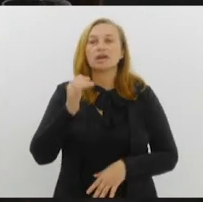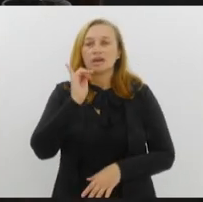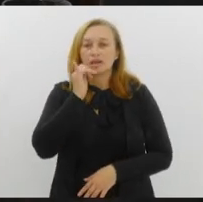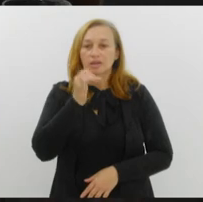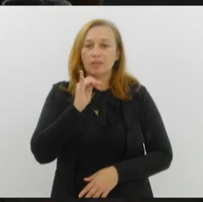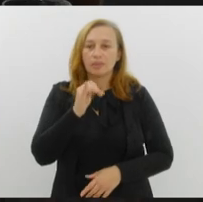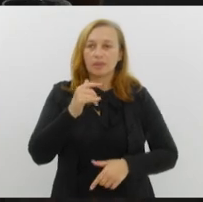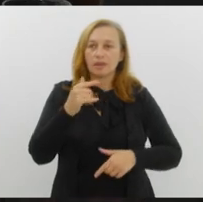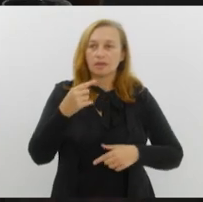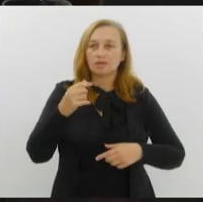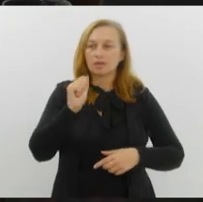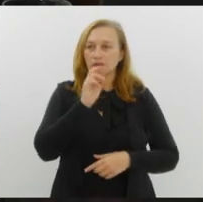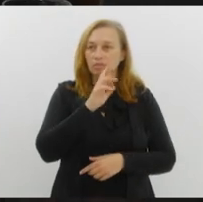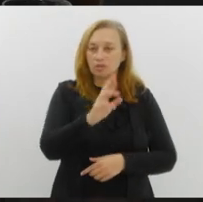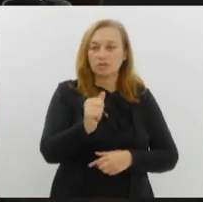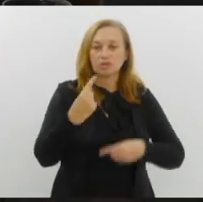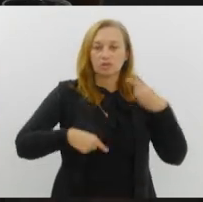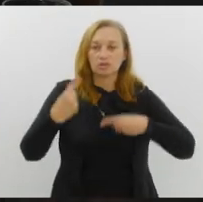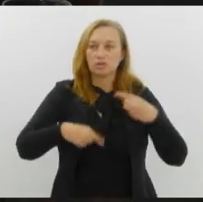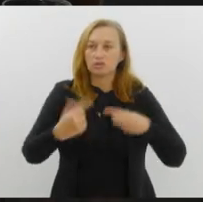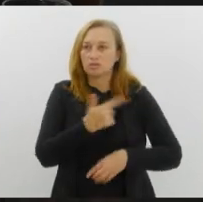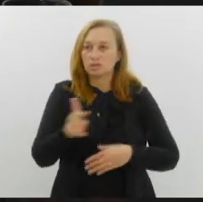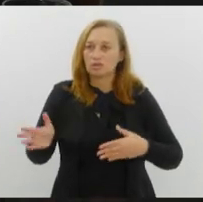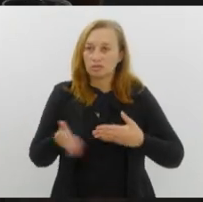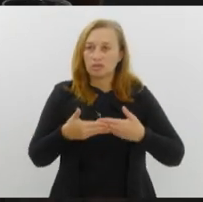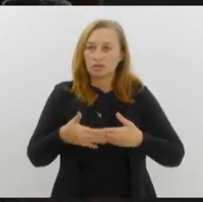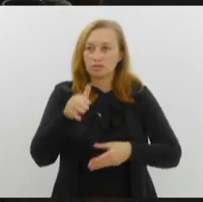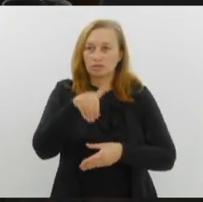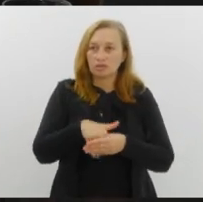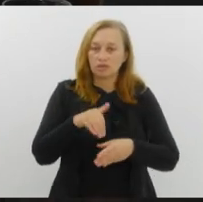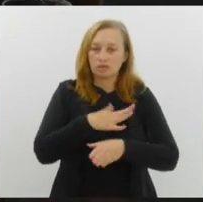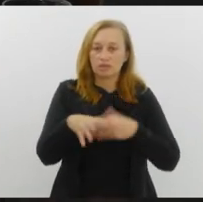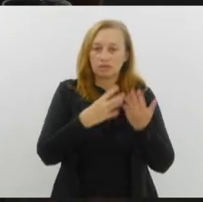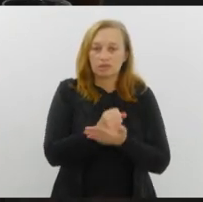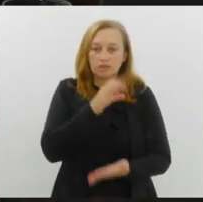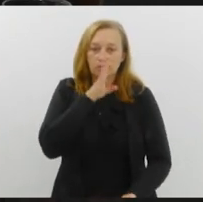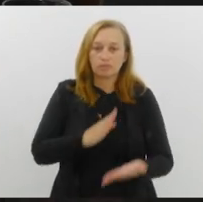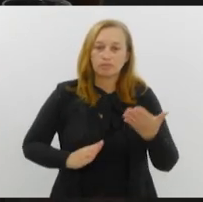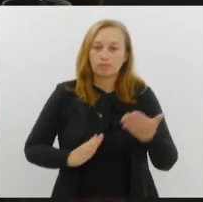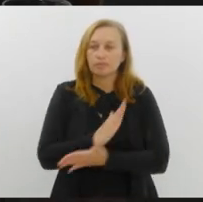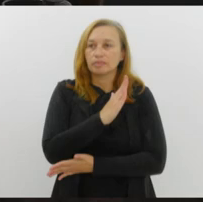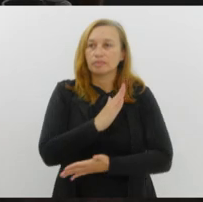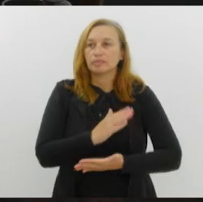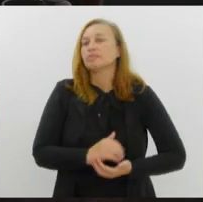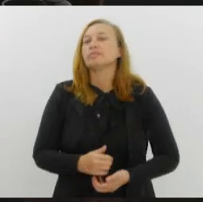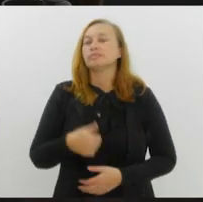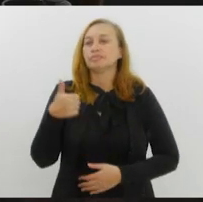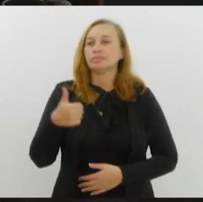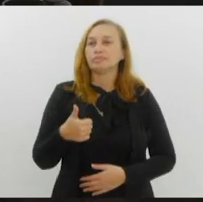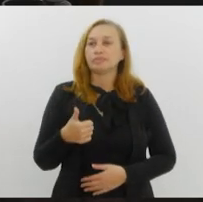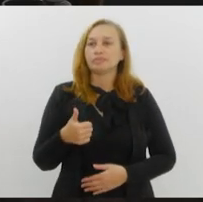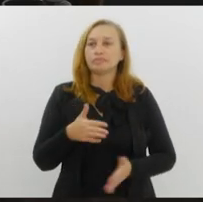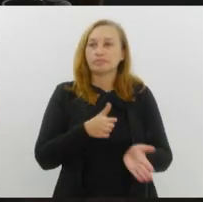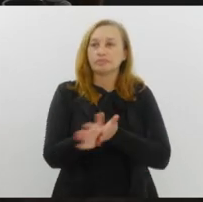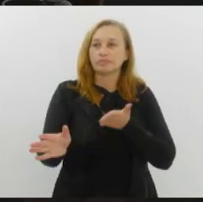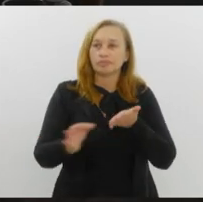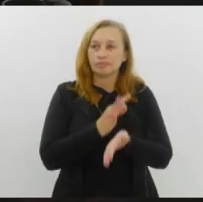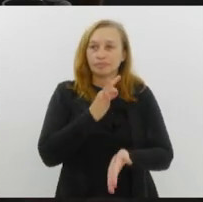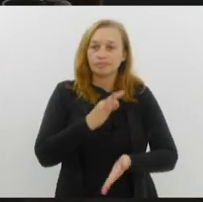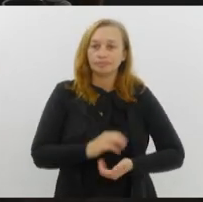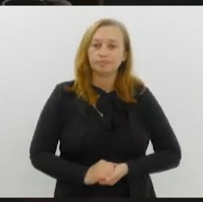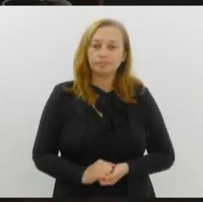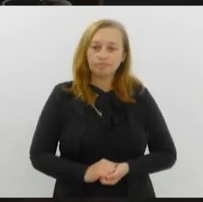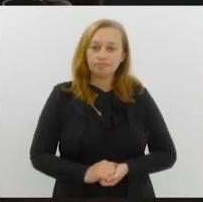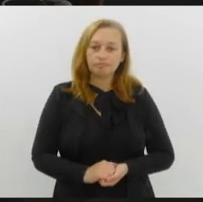Amorim. Em discussão, não havendo quem queira discutir, encerrada a discussão e votação, os seus que aprovam, mas como estão, aprovado, vai à